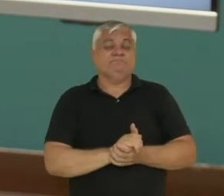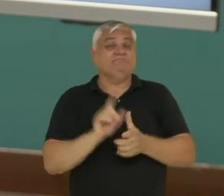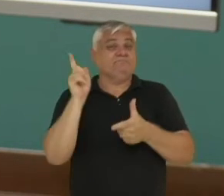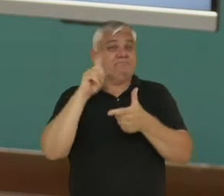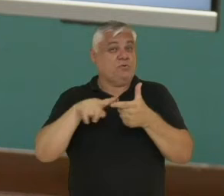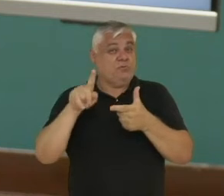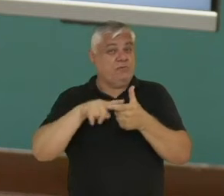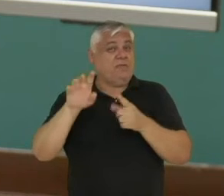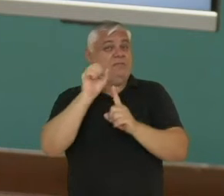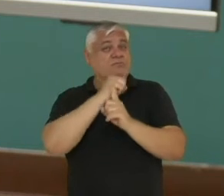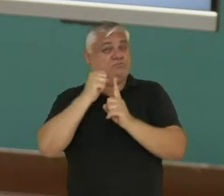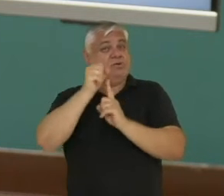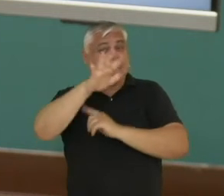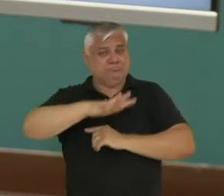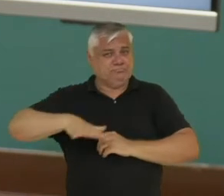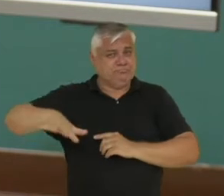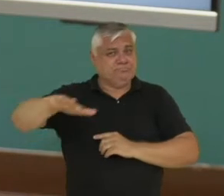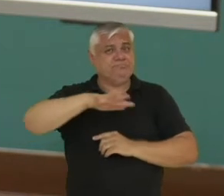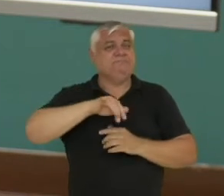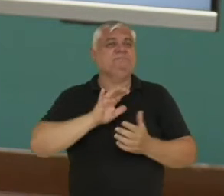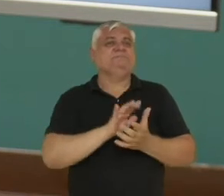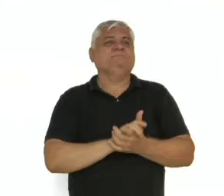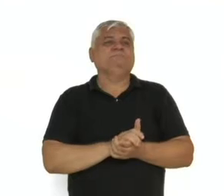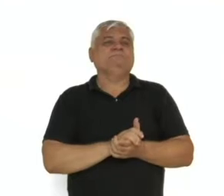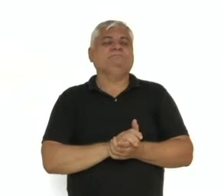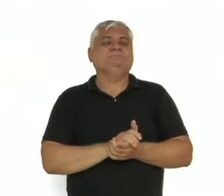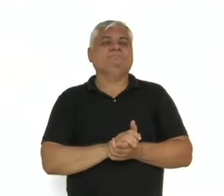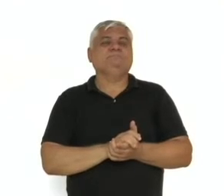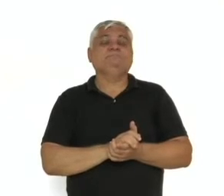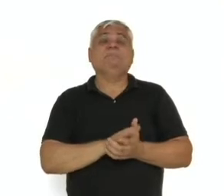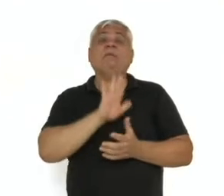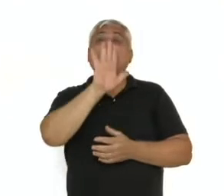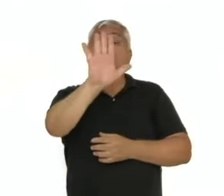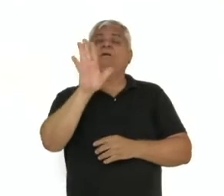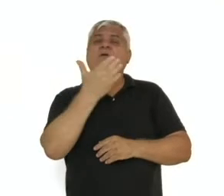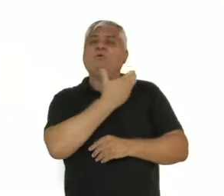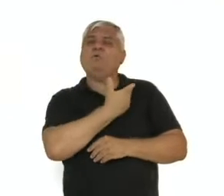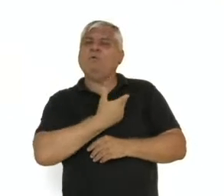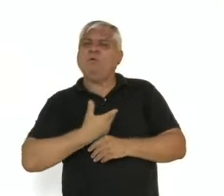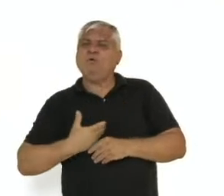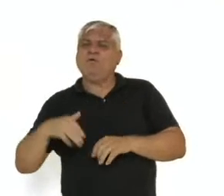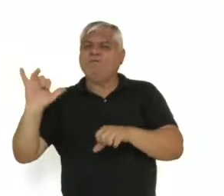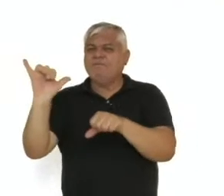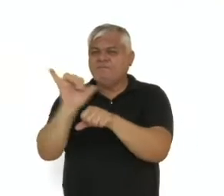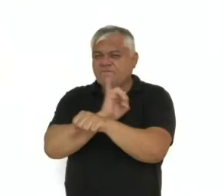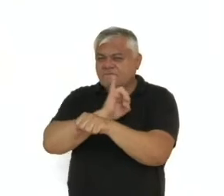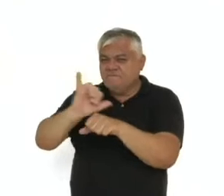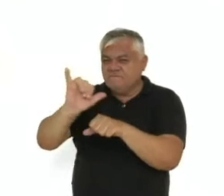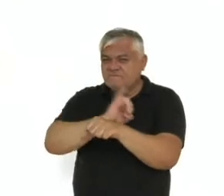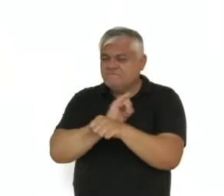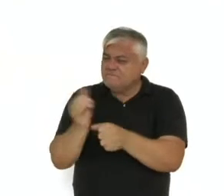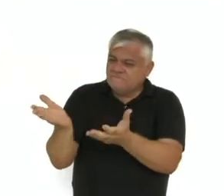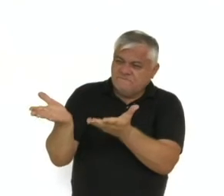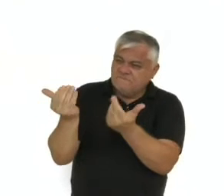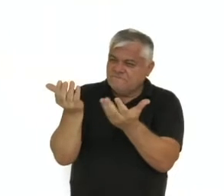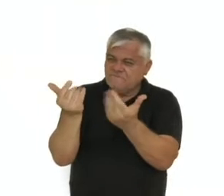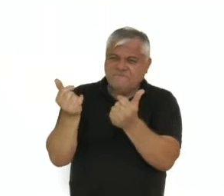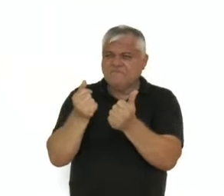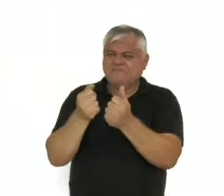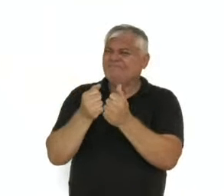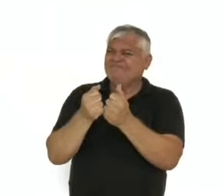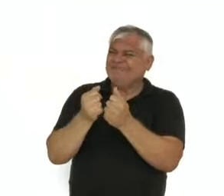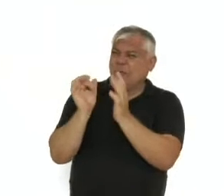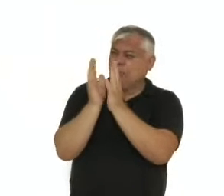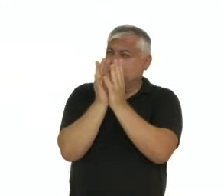problemas socioespaciais. Bom, e daí o governo começou então a criar um monte de incentivos para uma